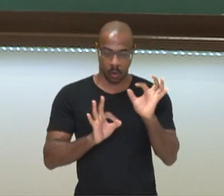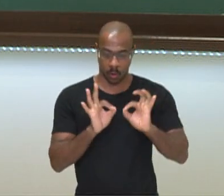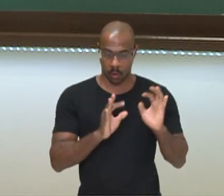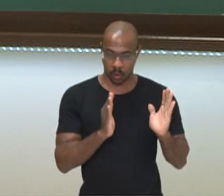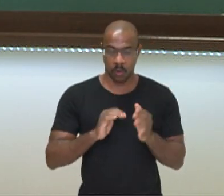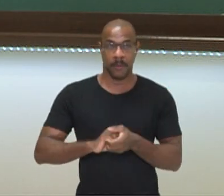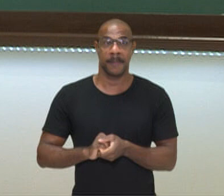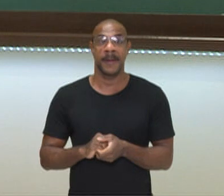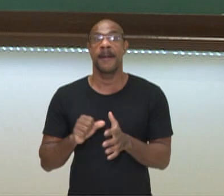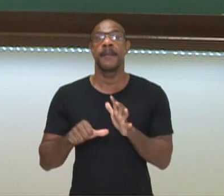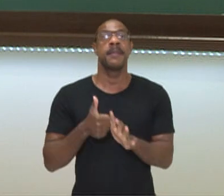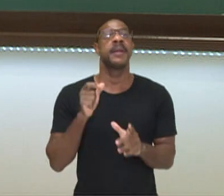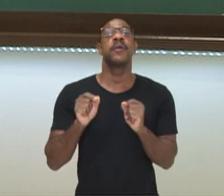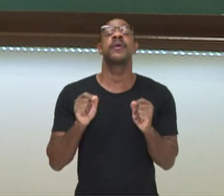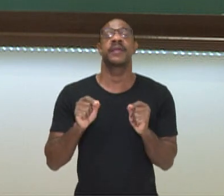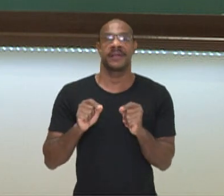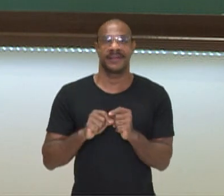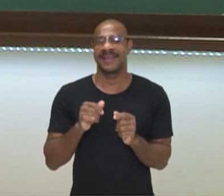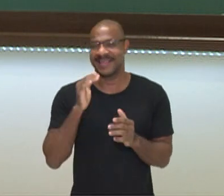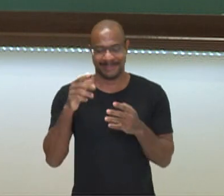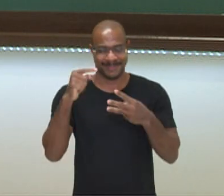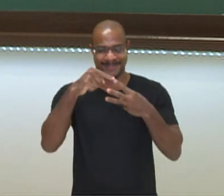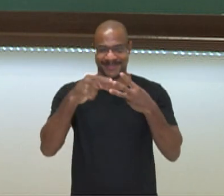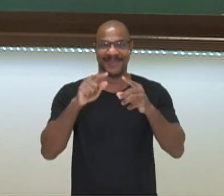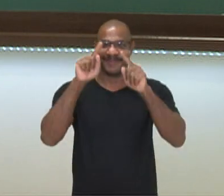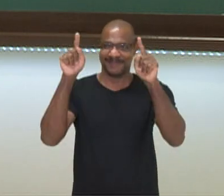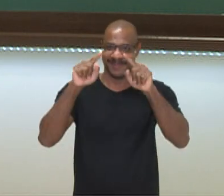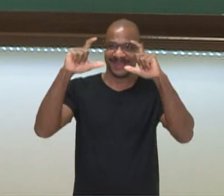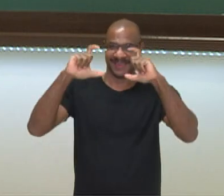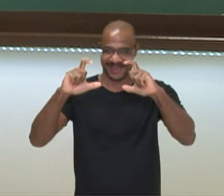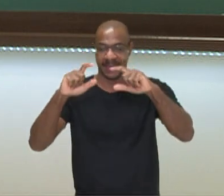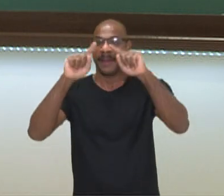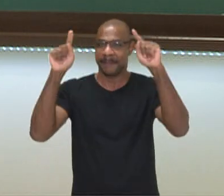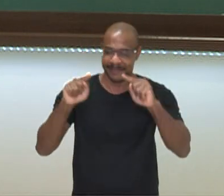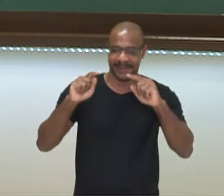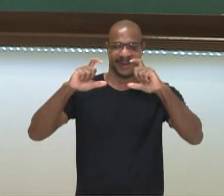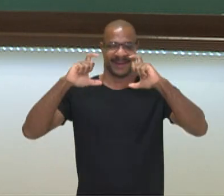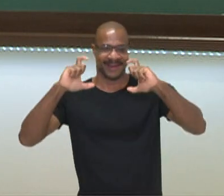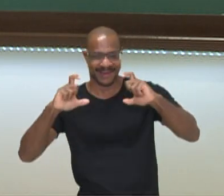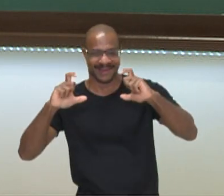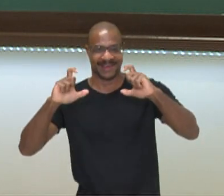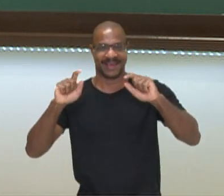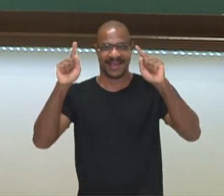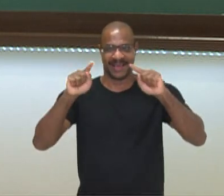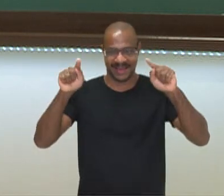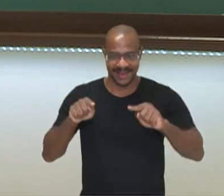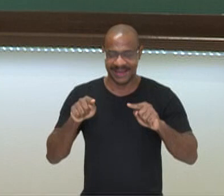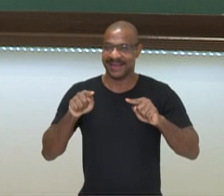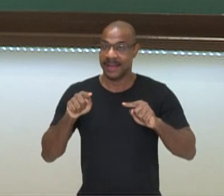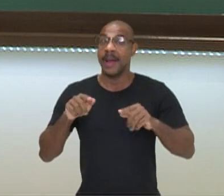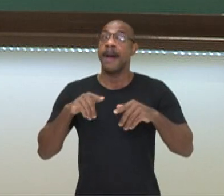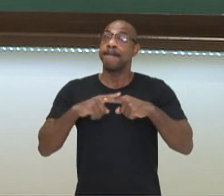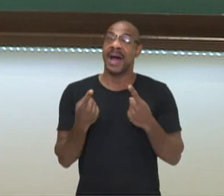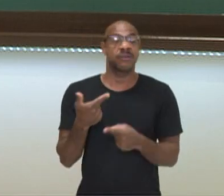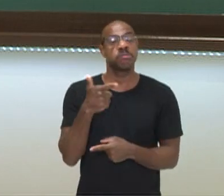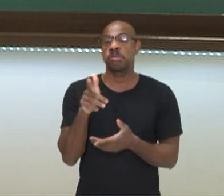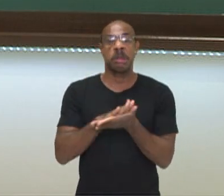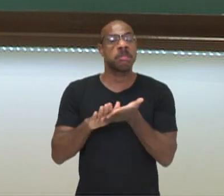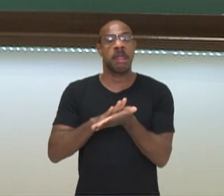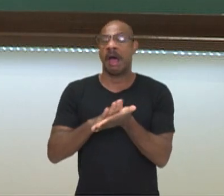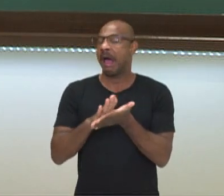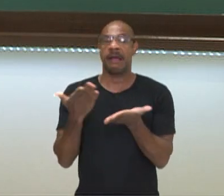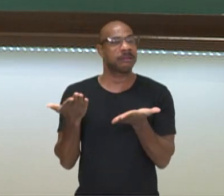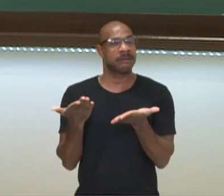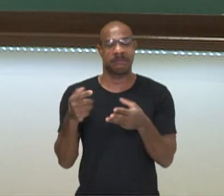associação, primeiro parênteses, colchetes e depois chaves, certo? Mas quando não tem ninguém, eu vou olhar as